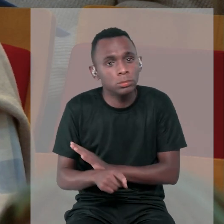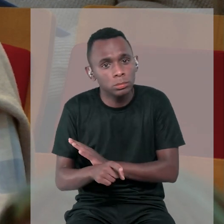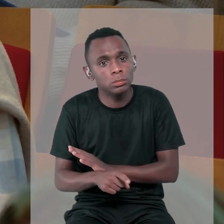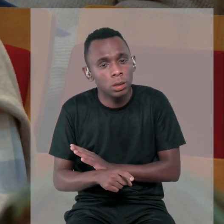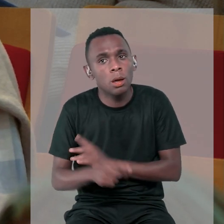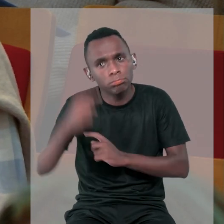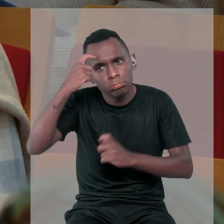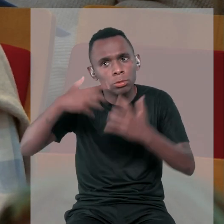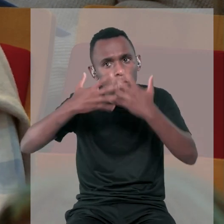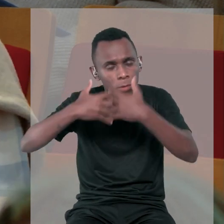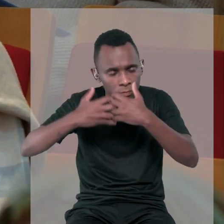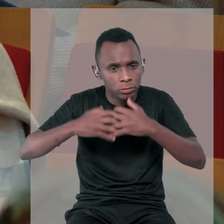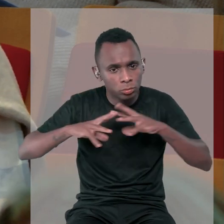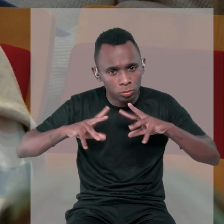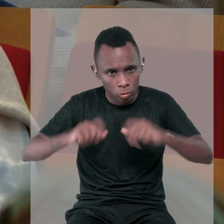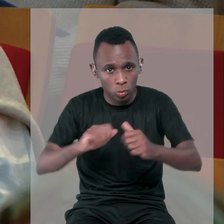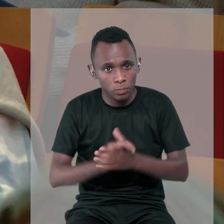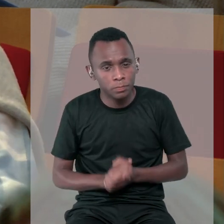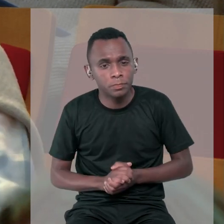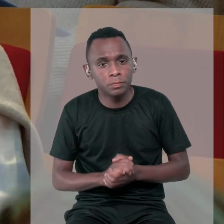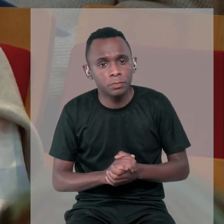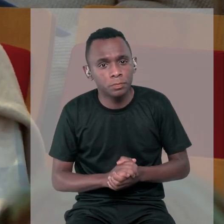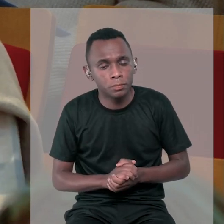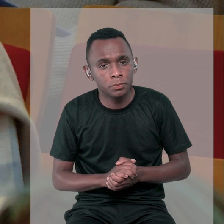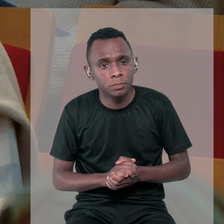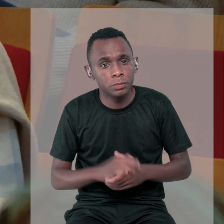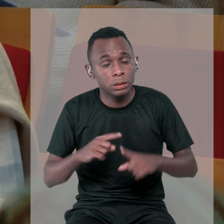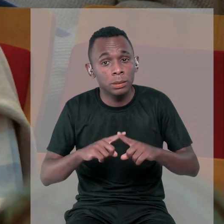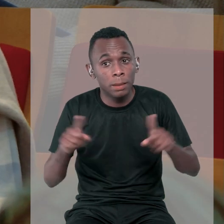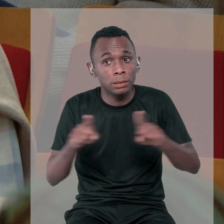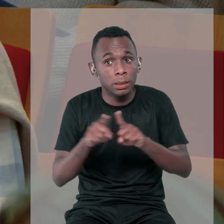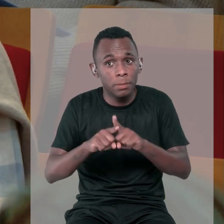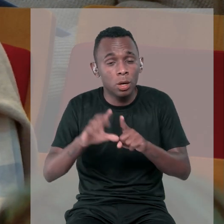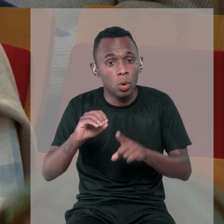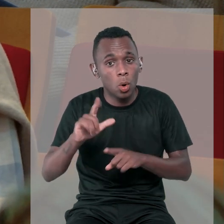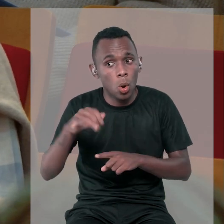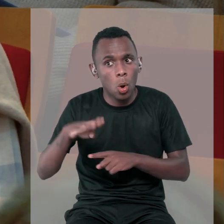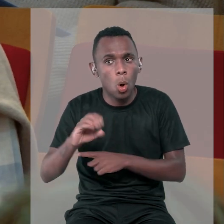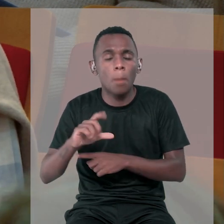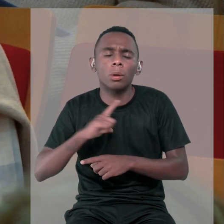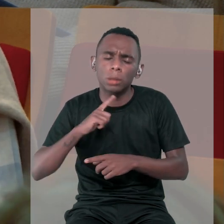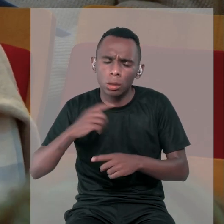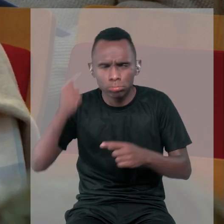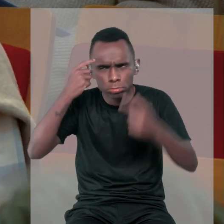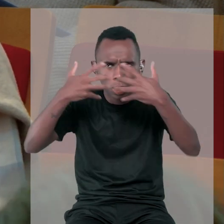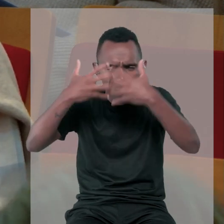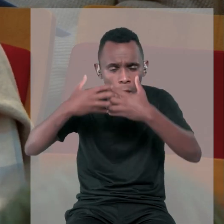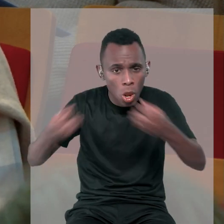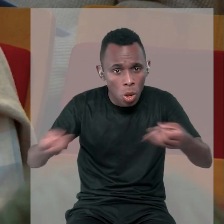né? Mas o Colombo tem um pensamento mais contemporâneo. E ele